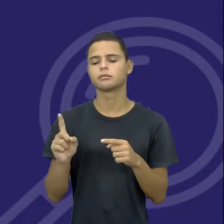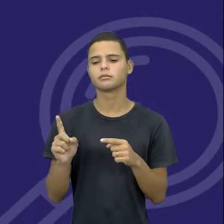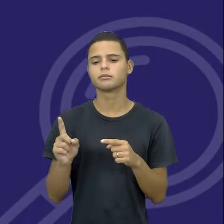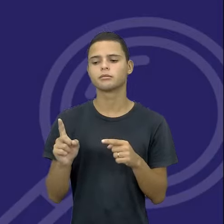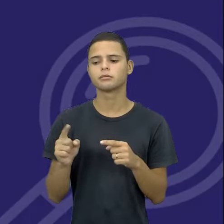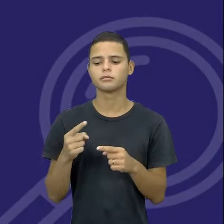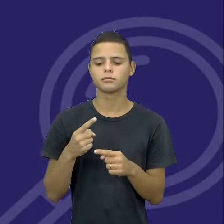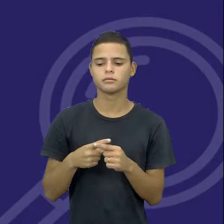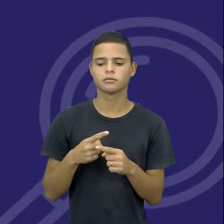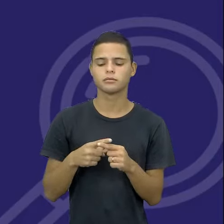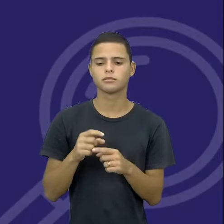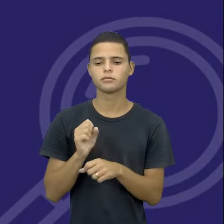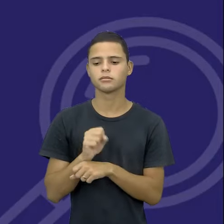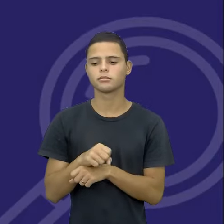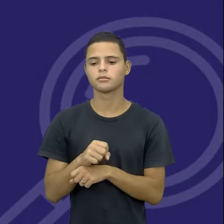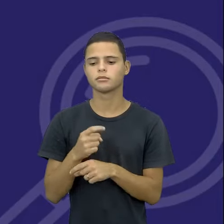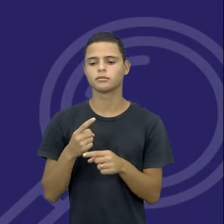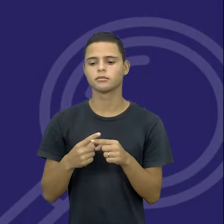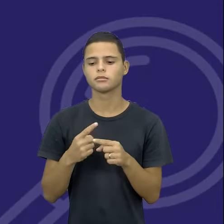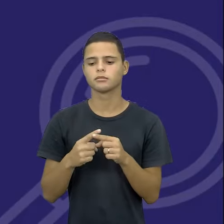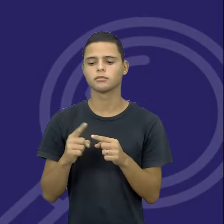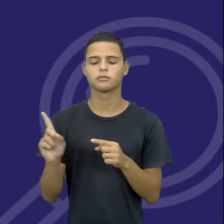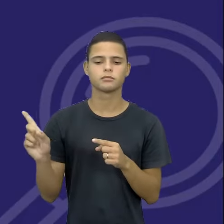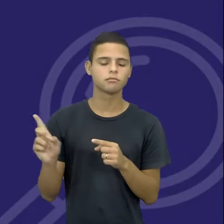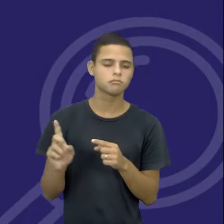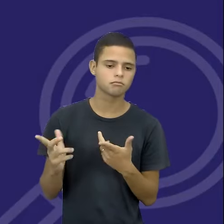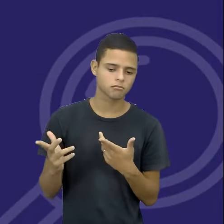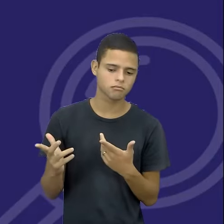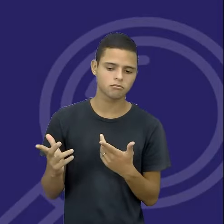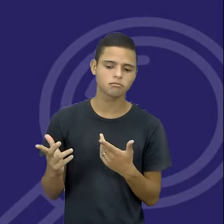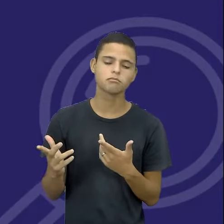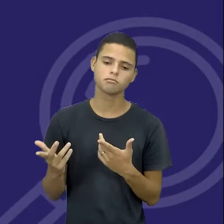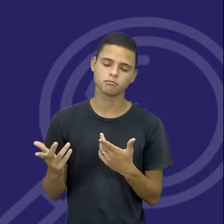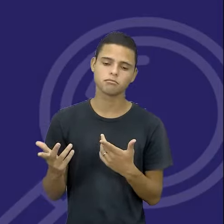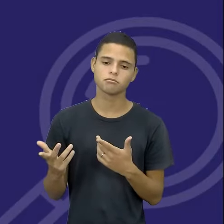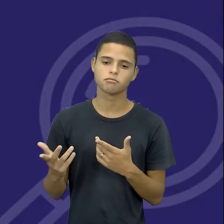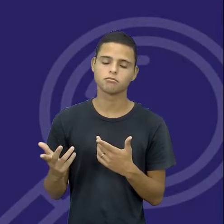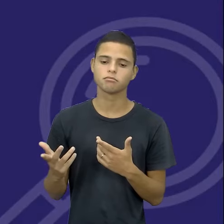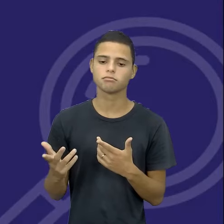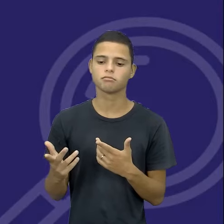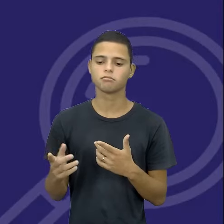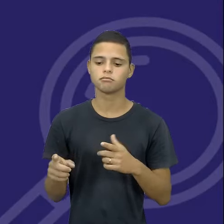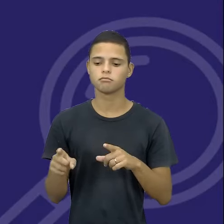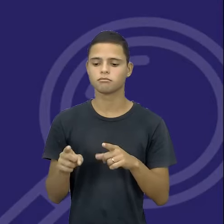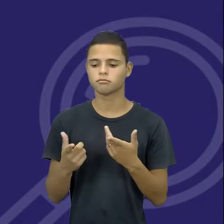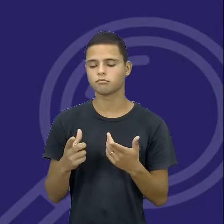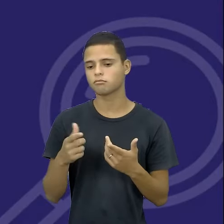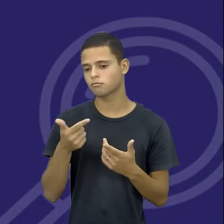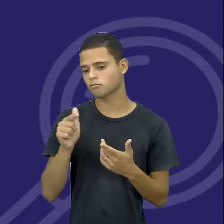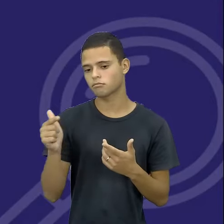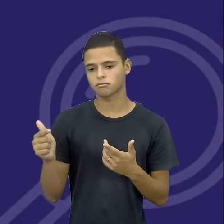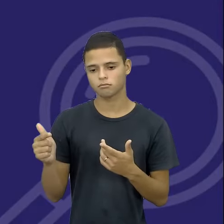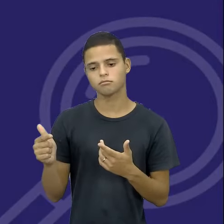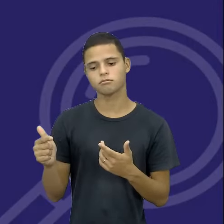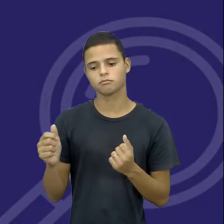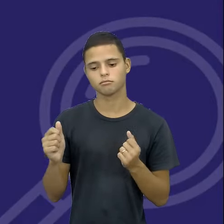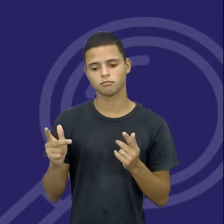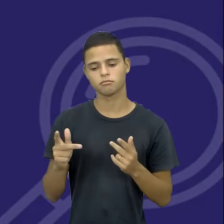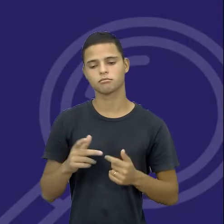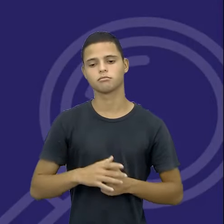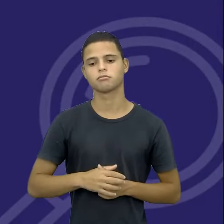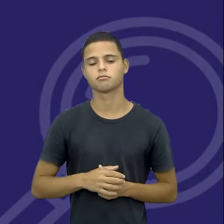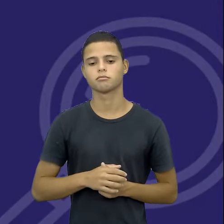está sendo válido aqui e por que isso aqui não seria o adequado,